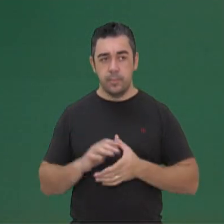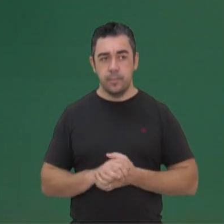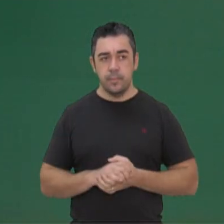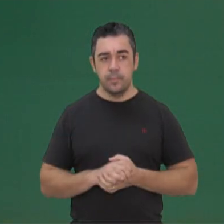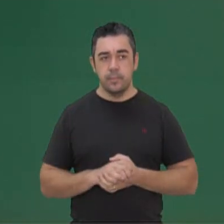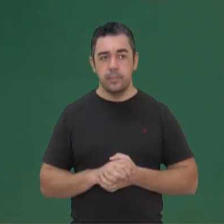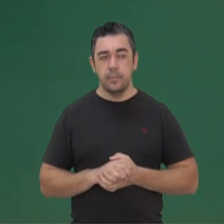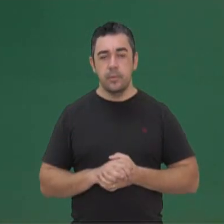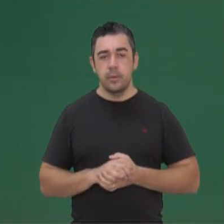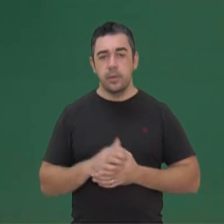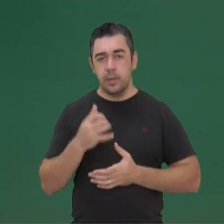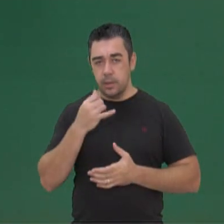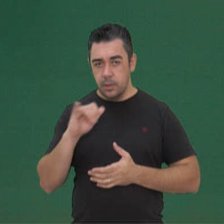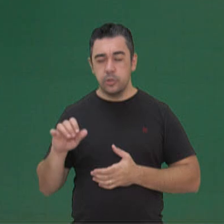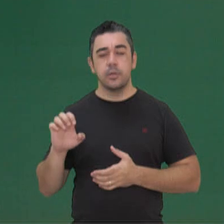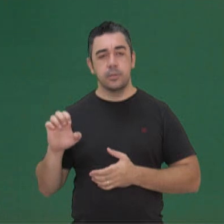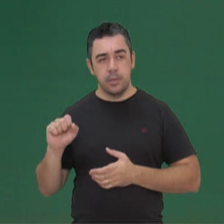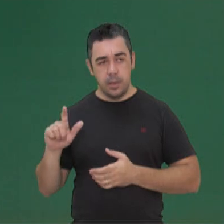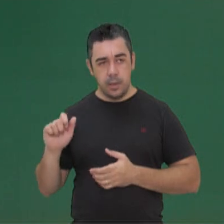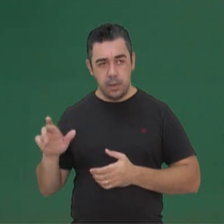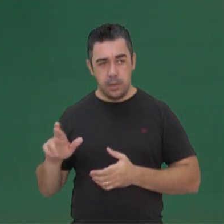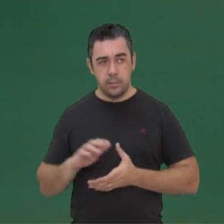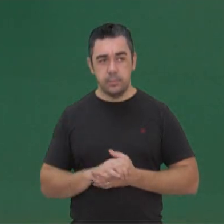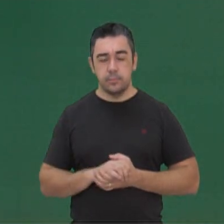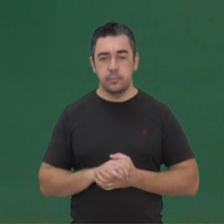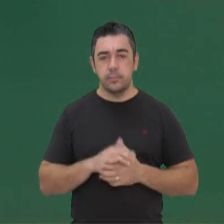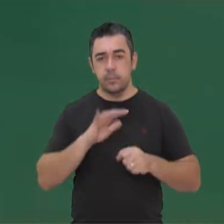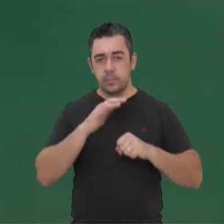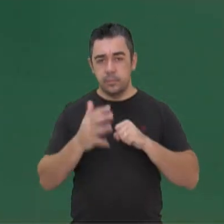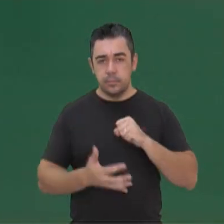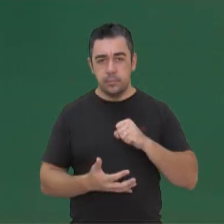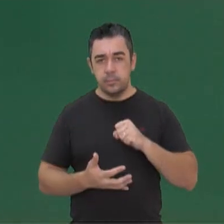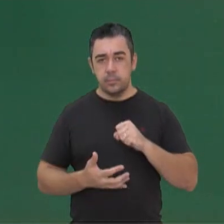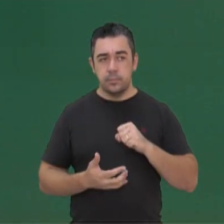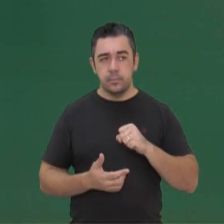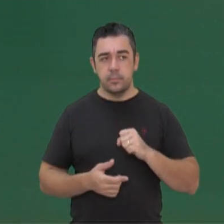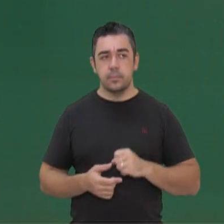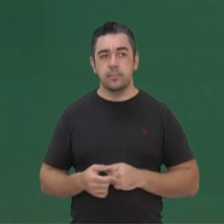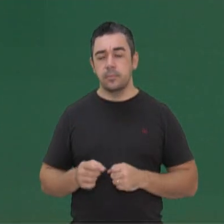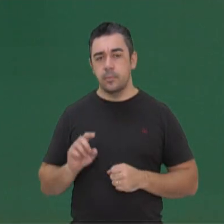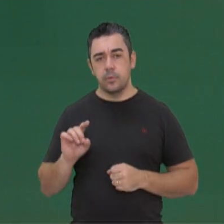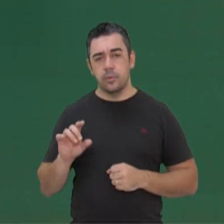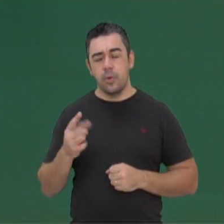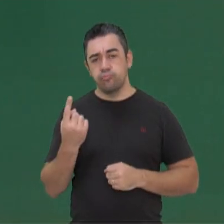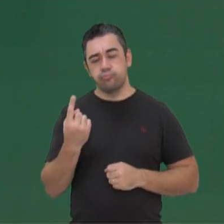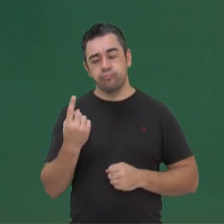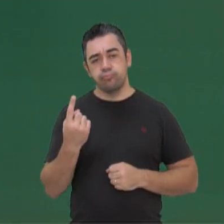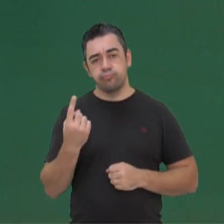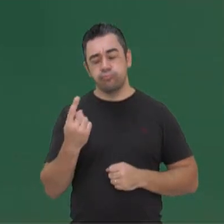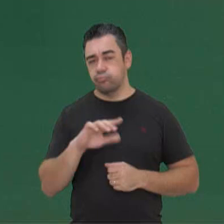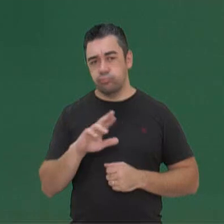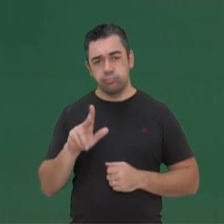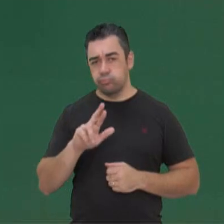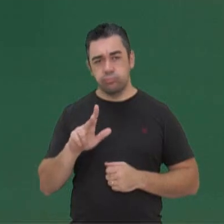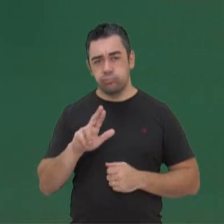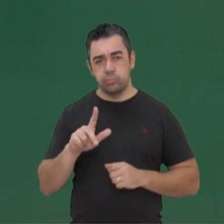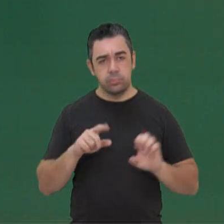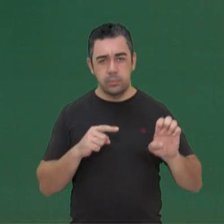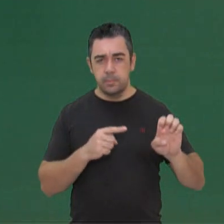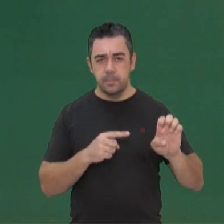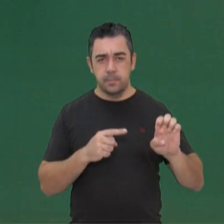Energia potencial elétrica, grandeza escalar. Campo elétrico, grandeza vetorial. Então aqui tem apenas uma grandeza